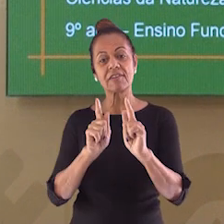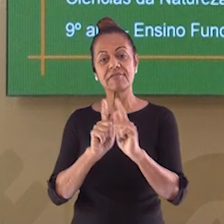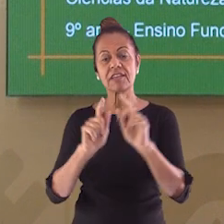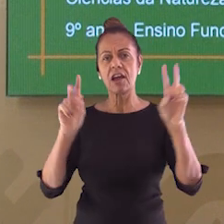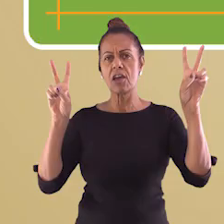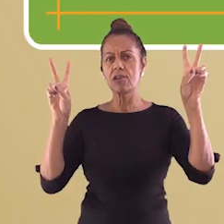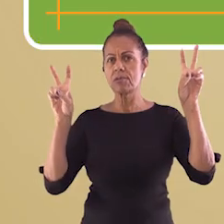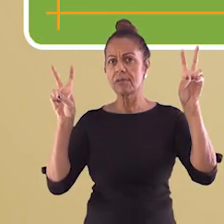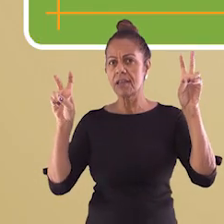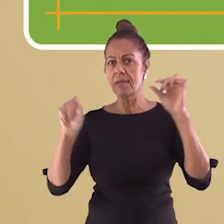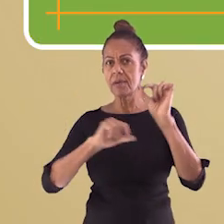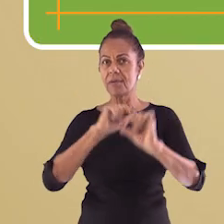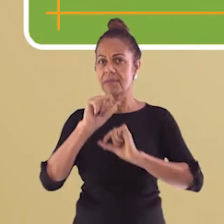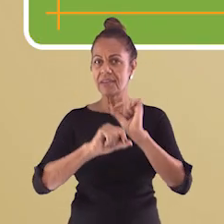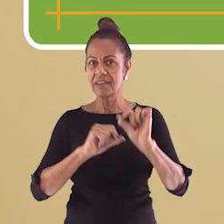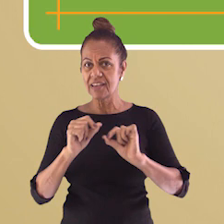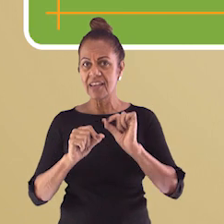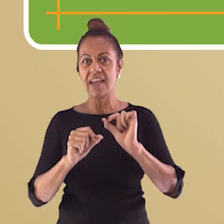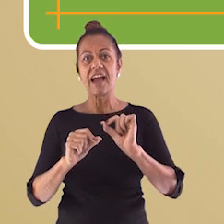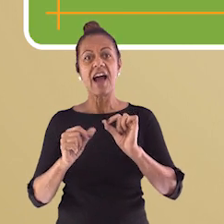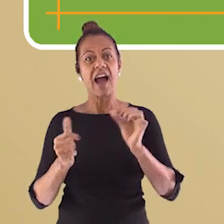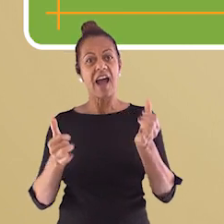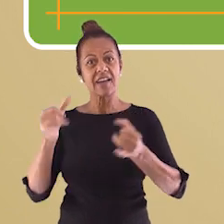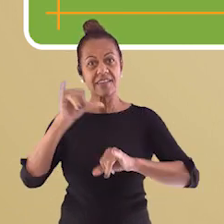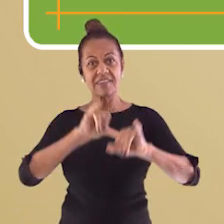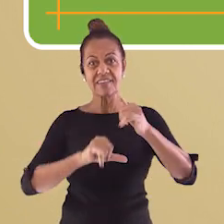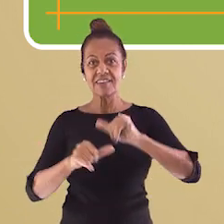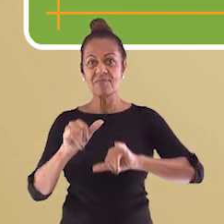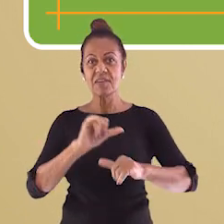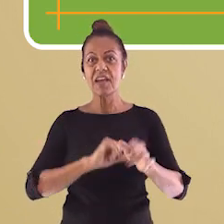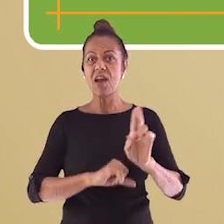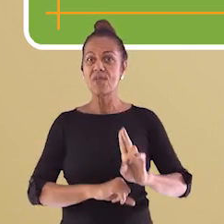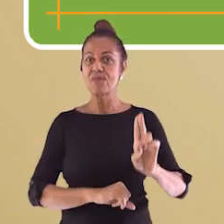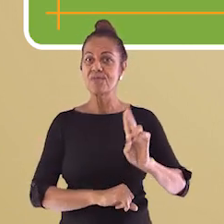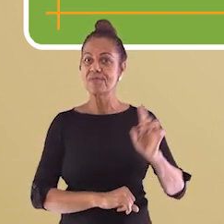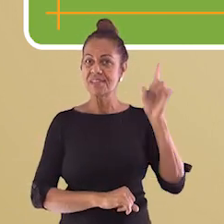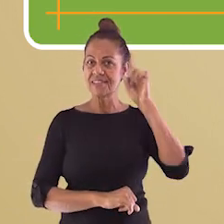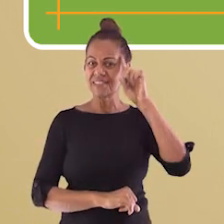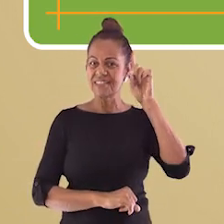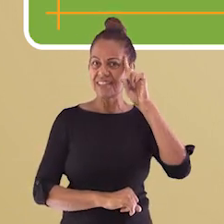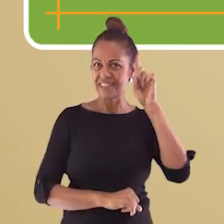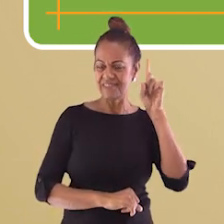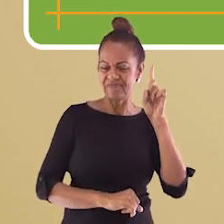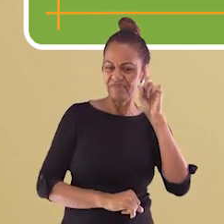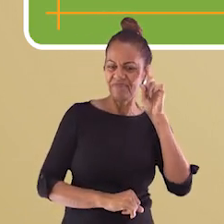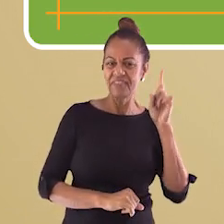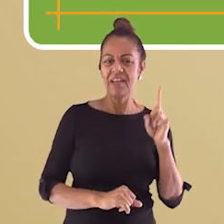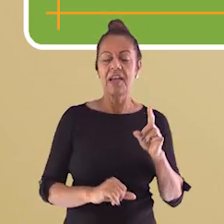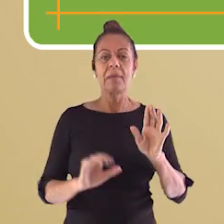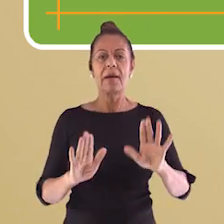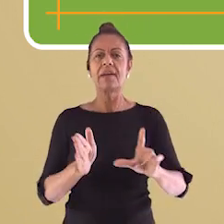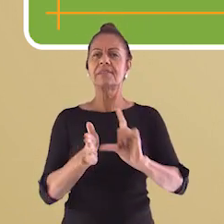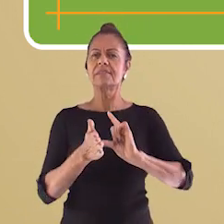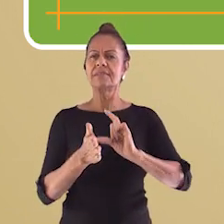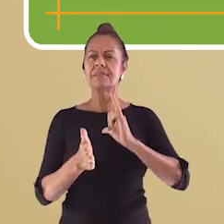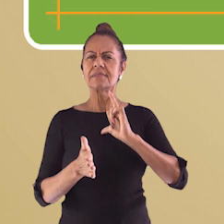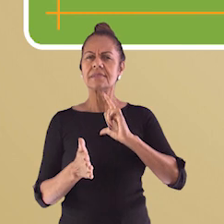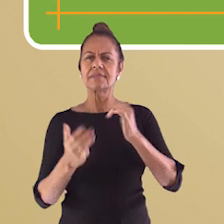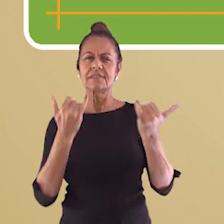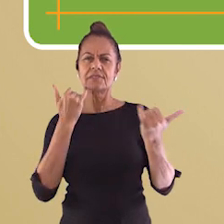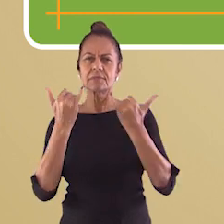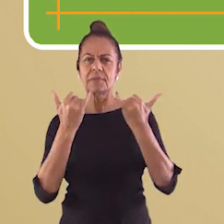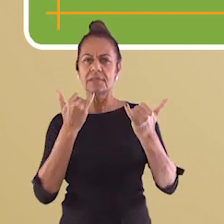dia. Antes de começar a aula, algumas informações são importantes para os professores que estiverem nos